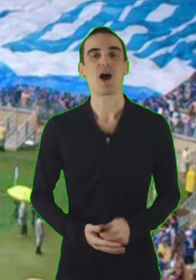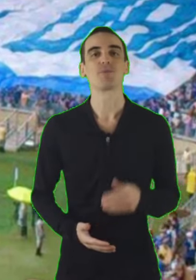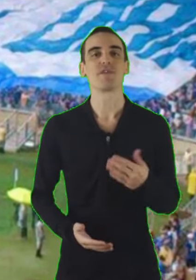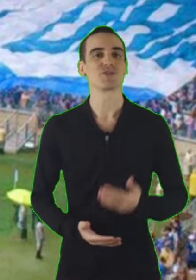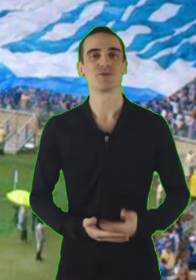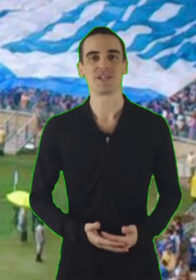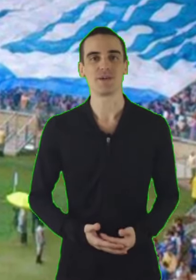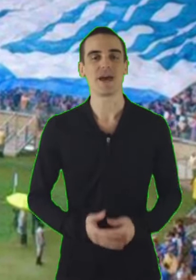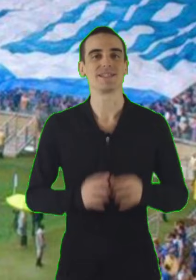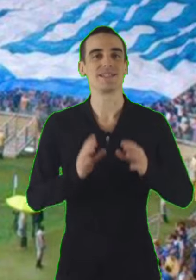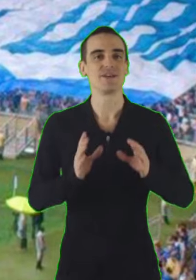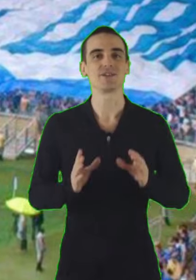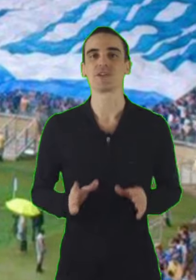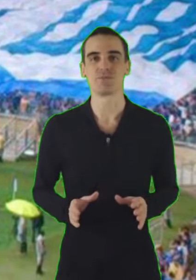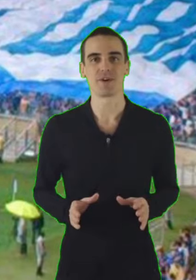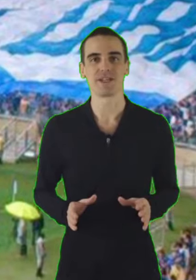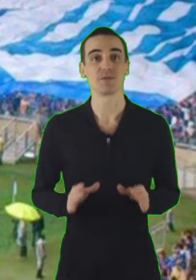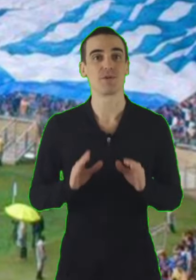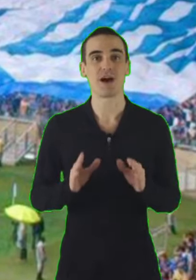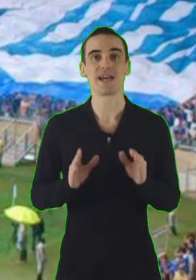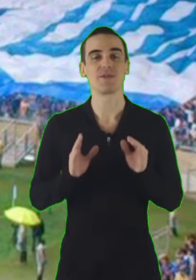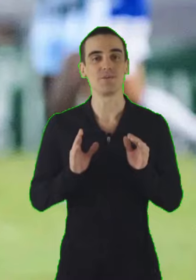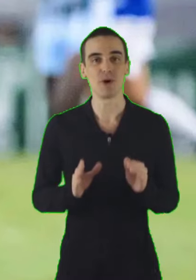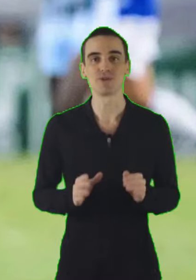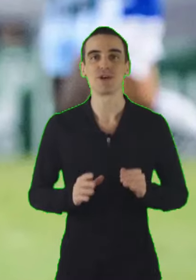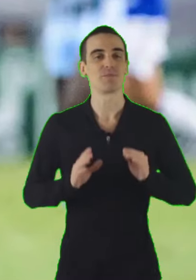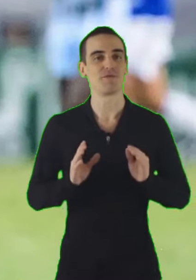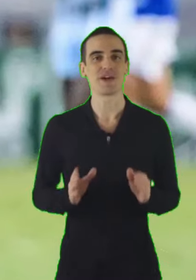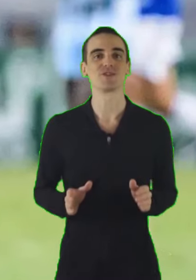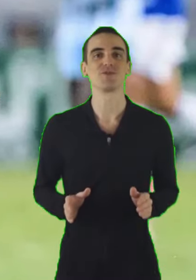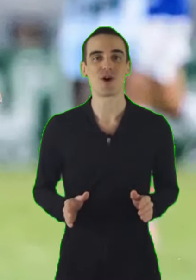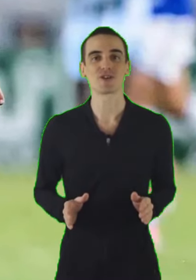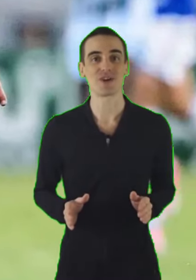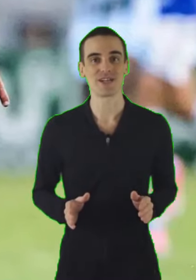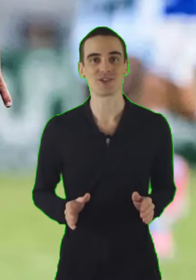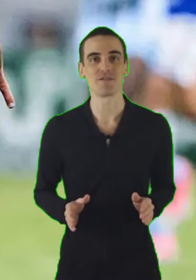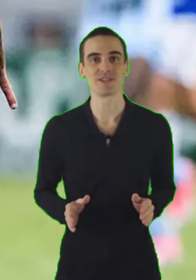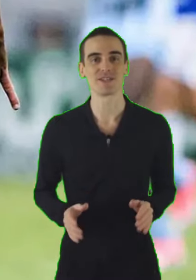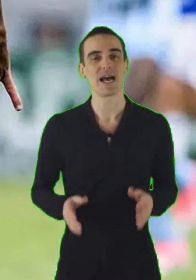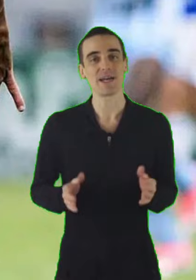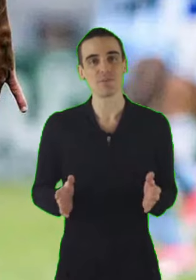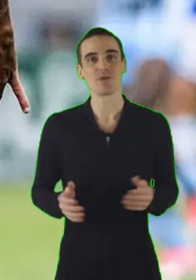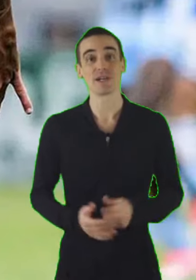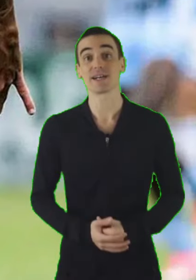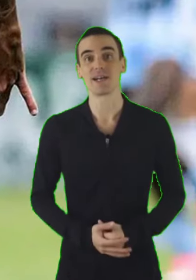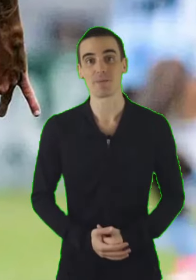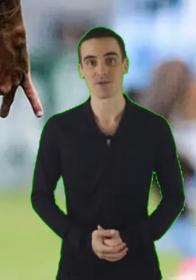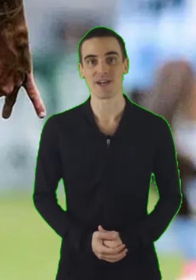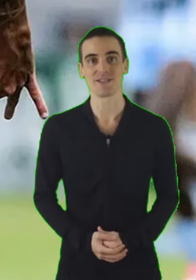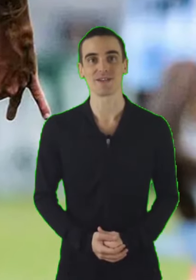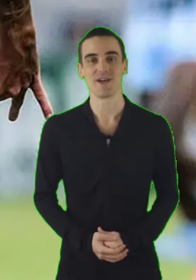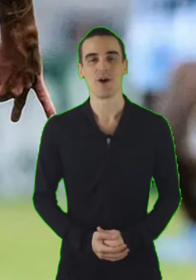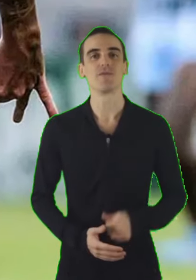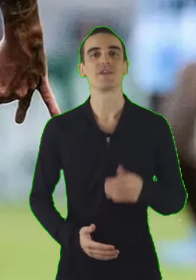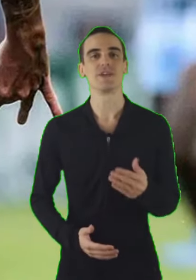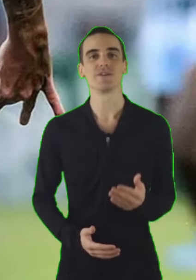para ficar por dentro de tudo o que acontece no Cabuloso todos os dias. Emprestado pelo Cruzeiro até o meio do ano, Daniel Júnior não ficará na Rússia até o